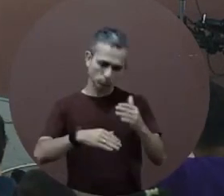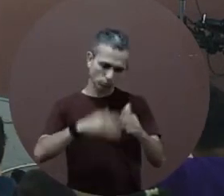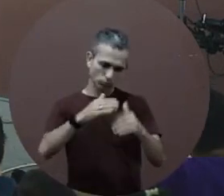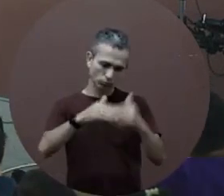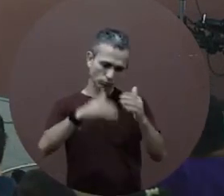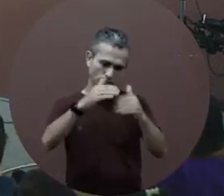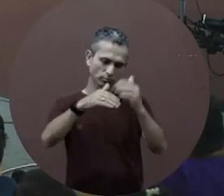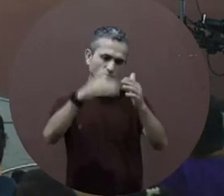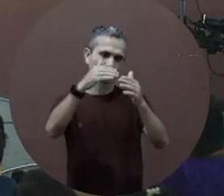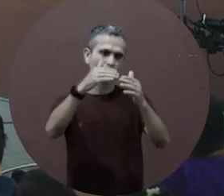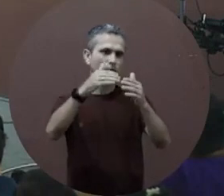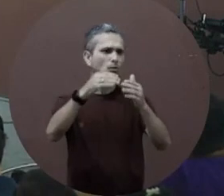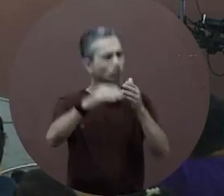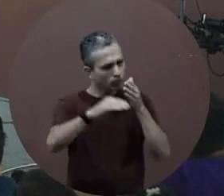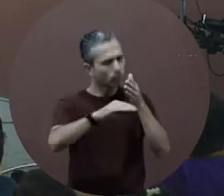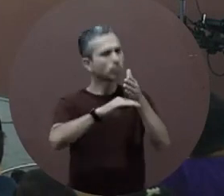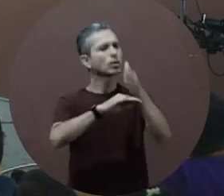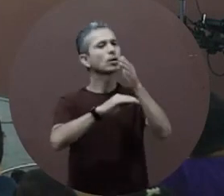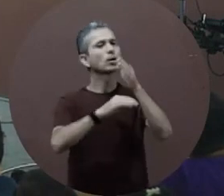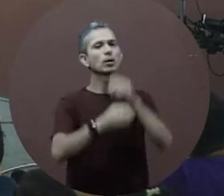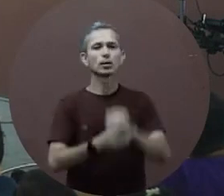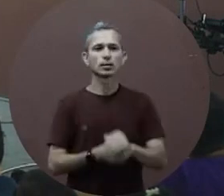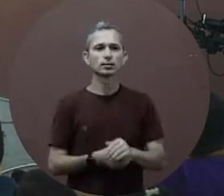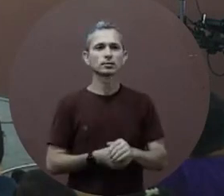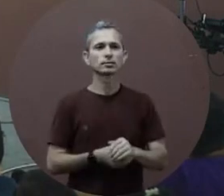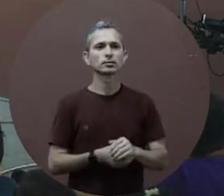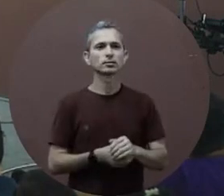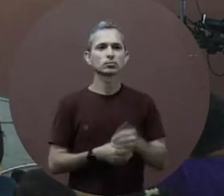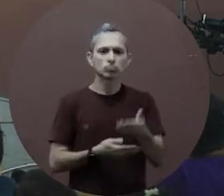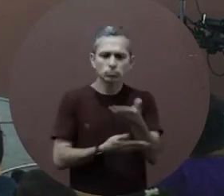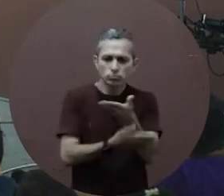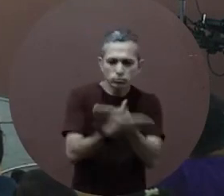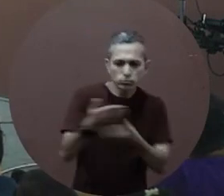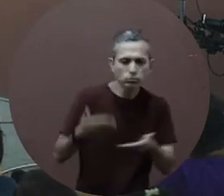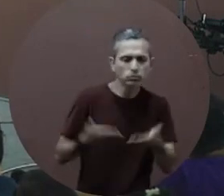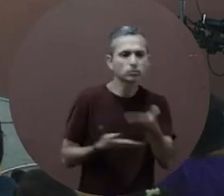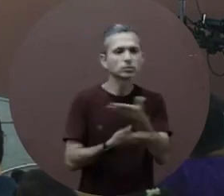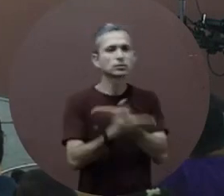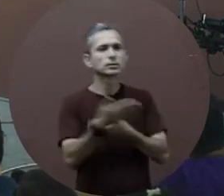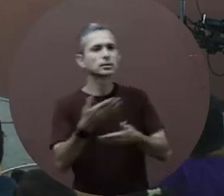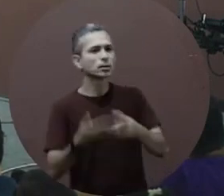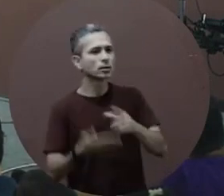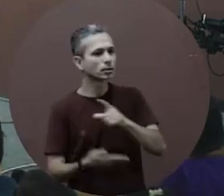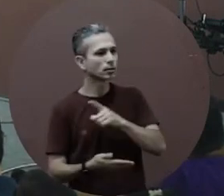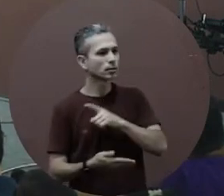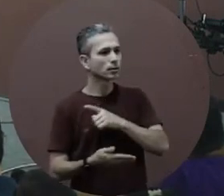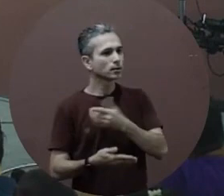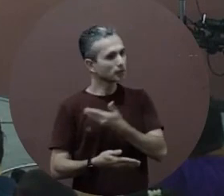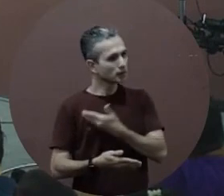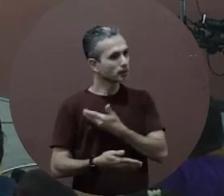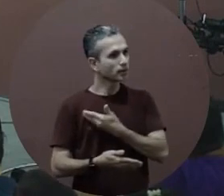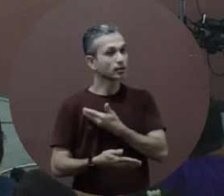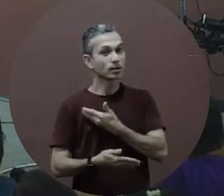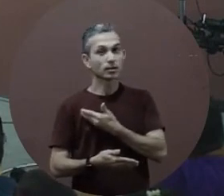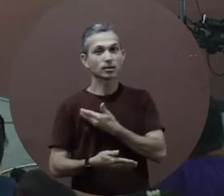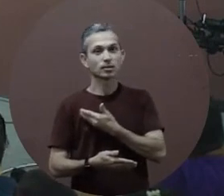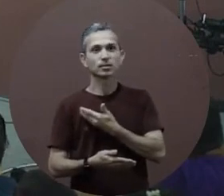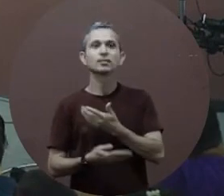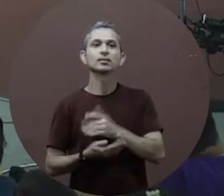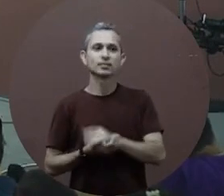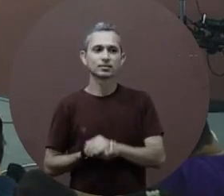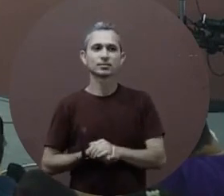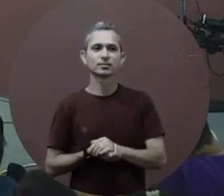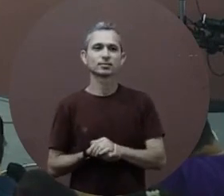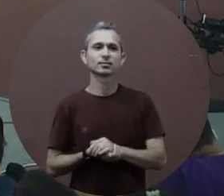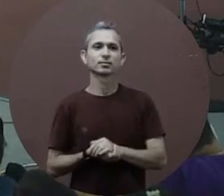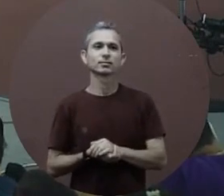Congregue, participe, se envolva, tenha amizades. E aí,